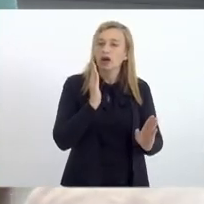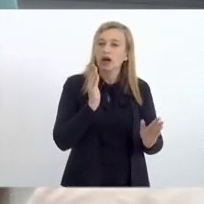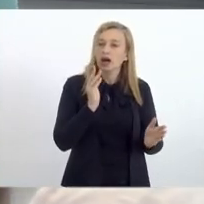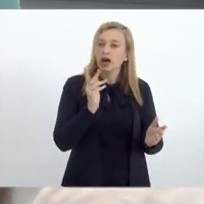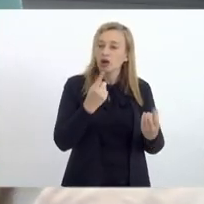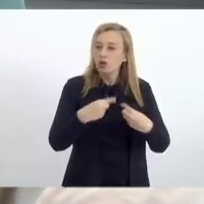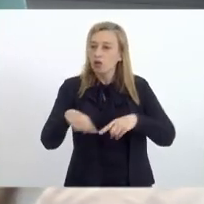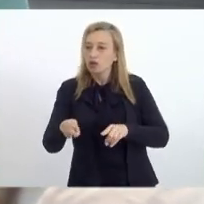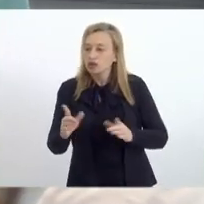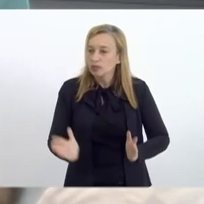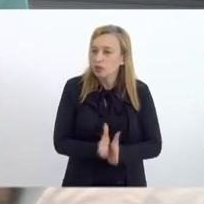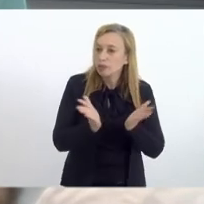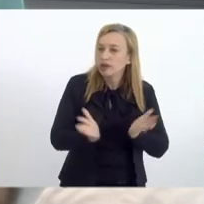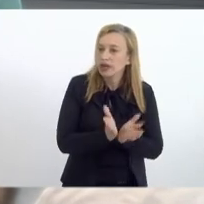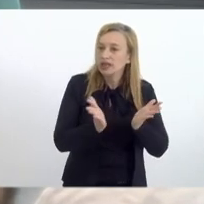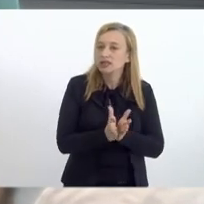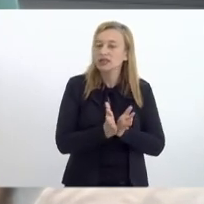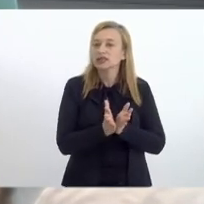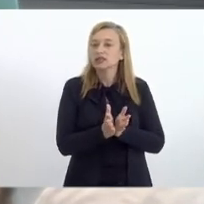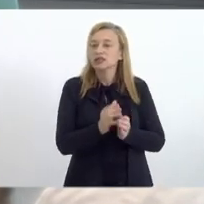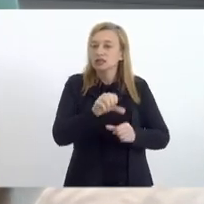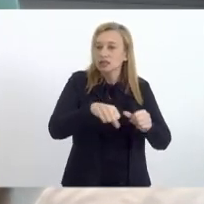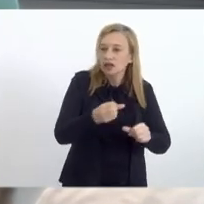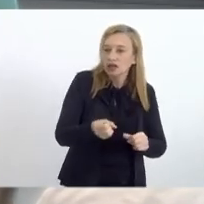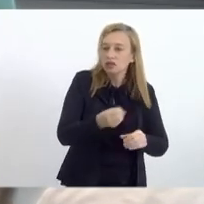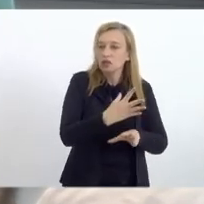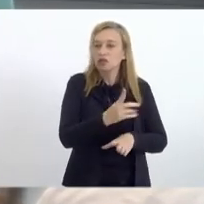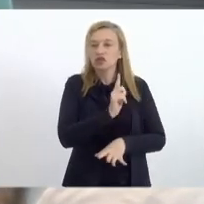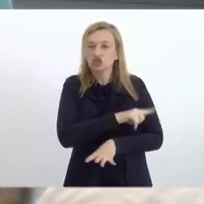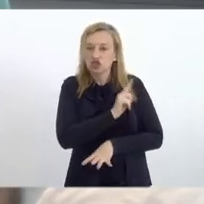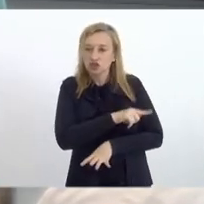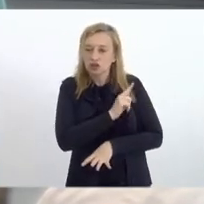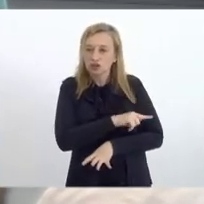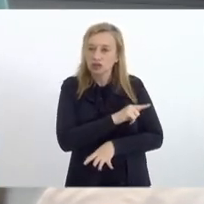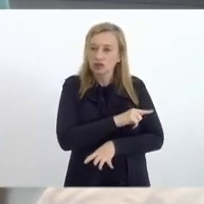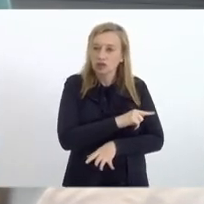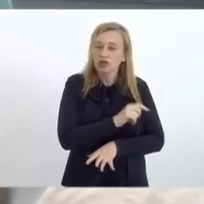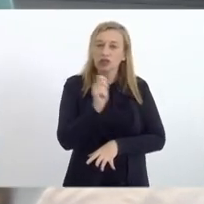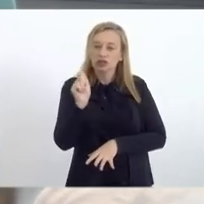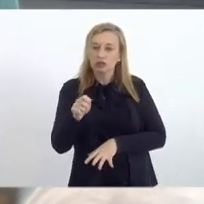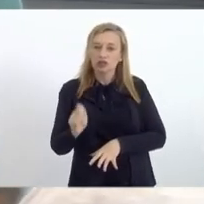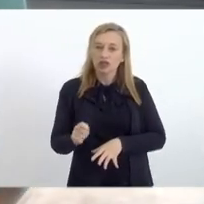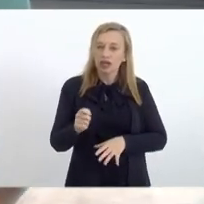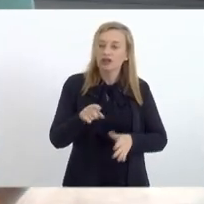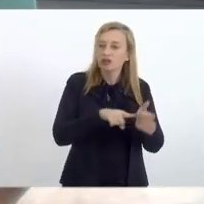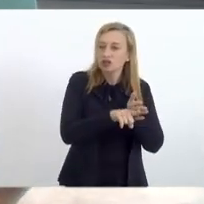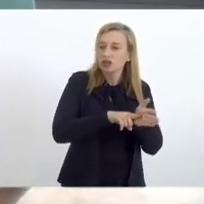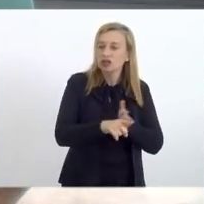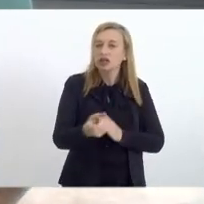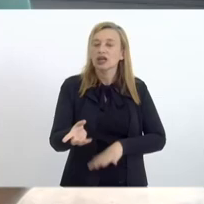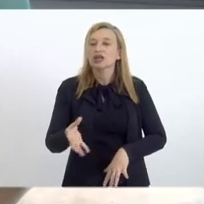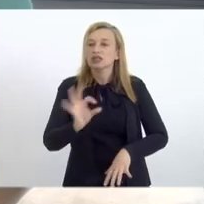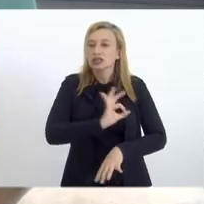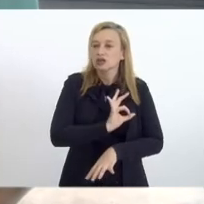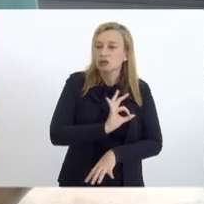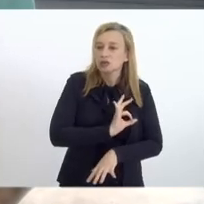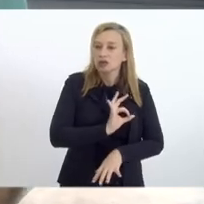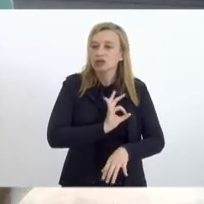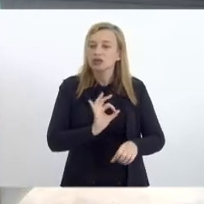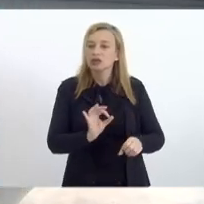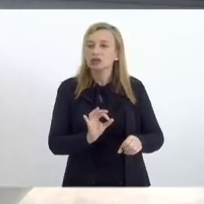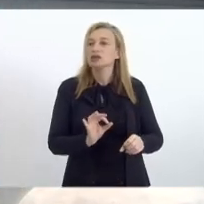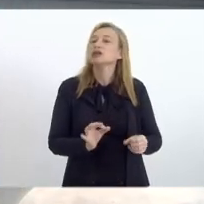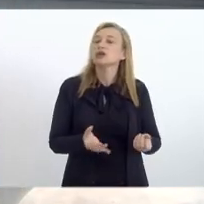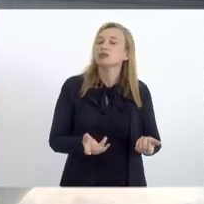pobreza, de modernização da gestão, de modernização tributária e fiscal, de segurança pública, de mudanças climáticas e